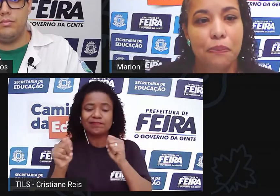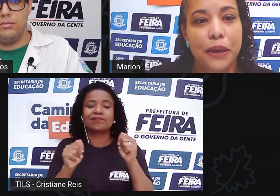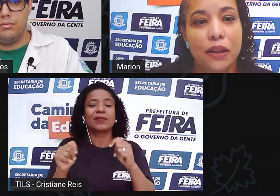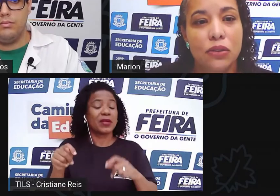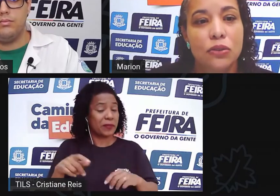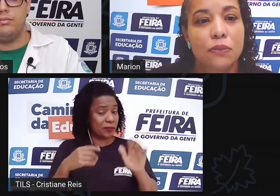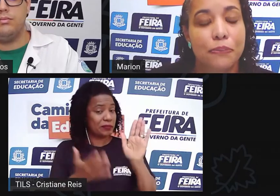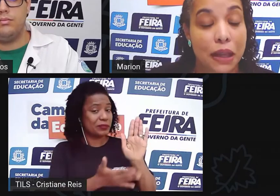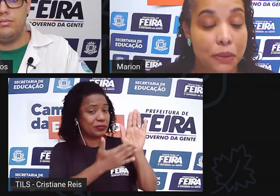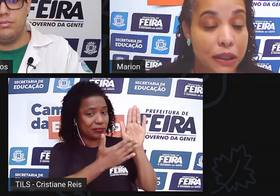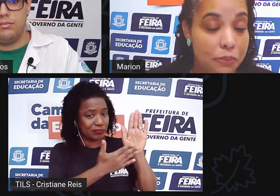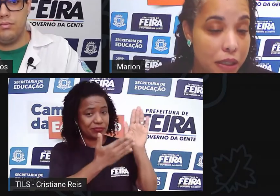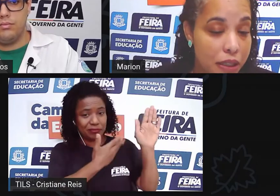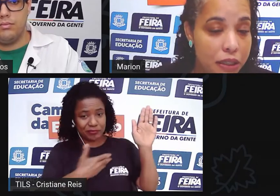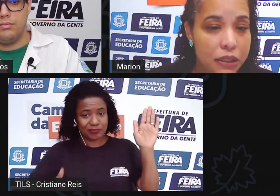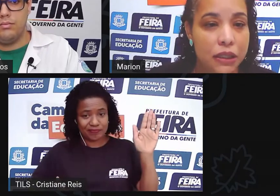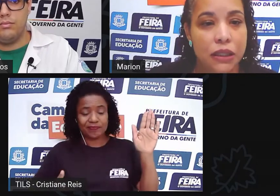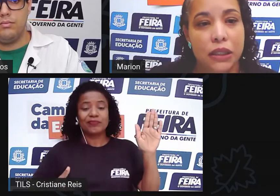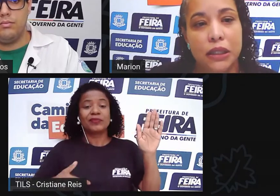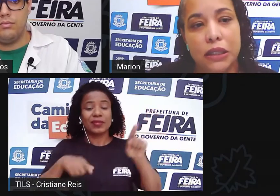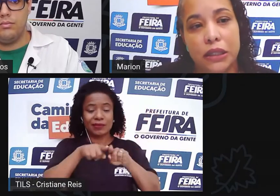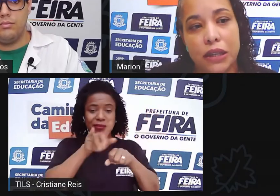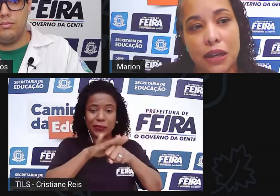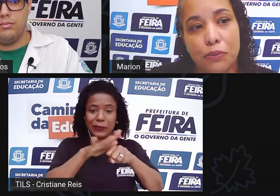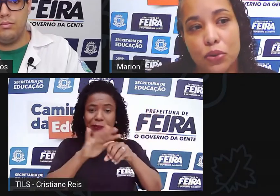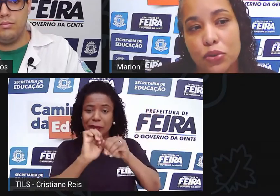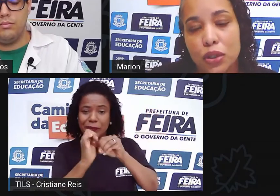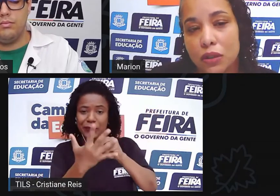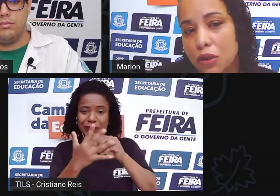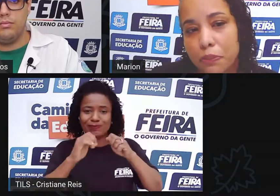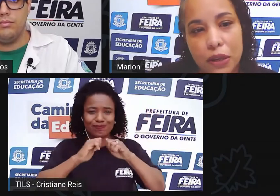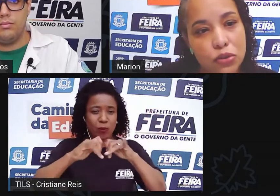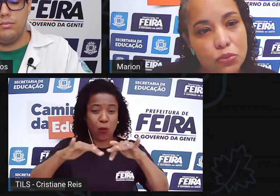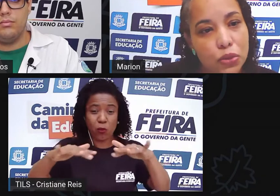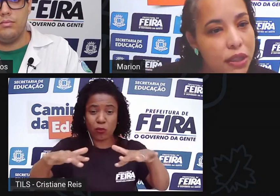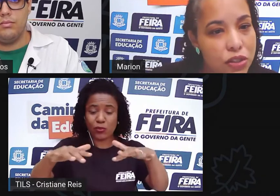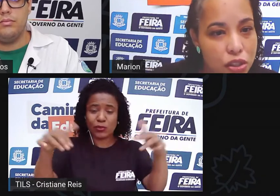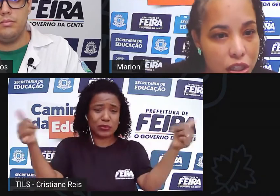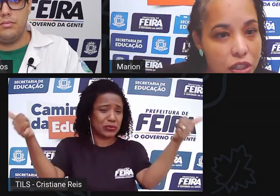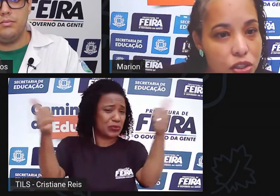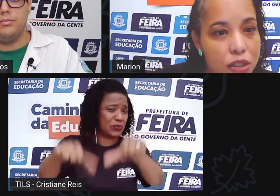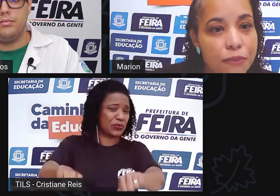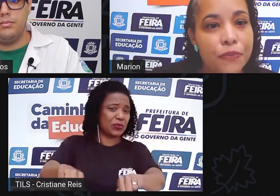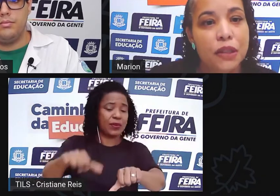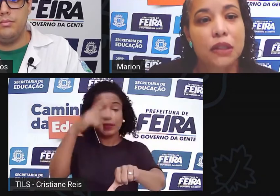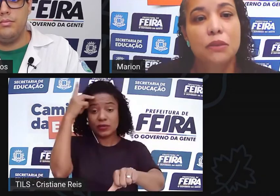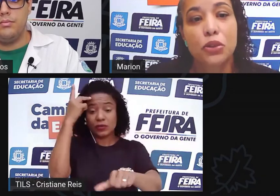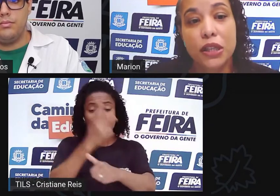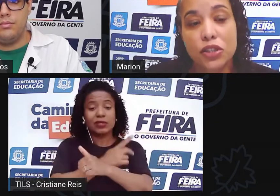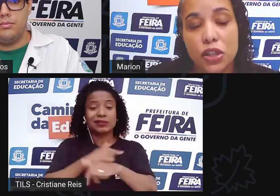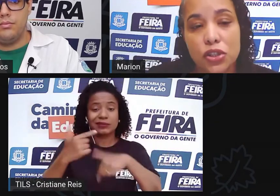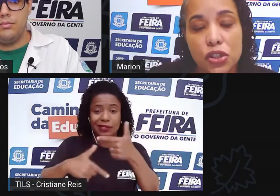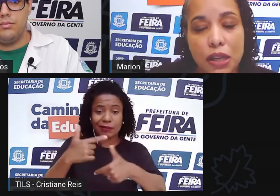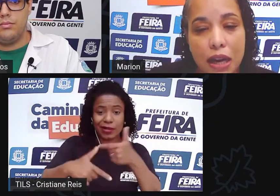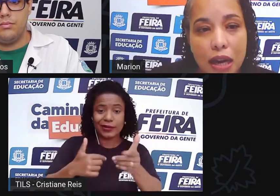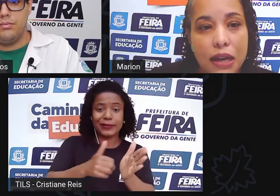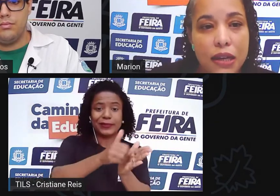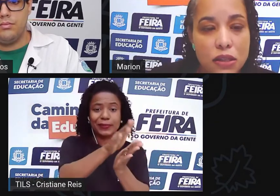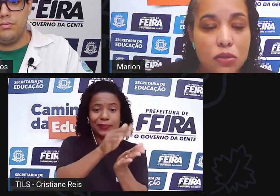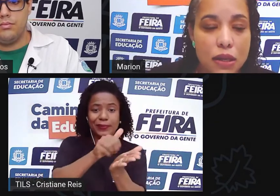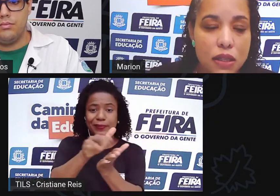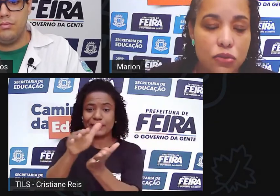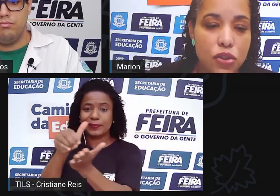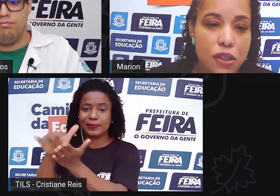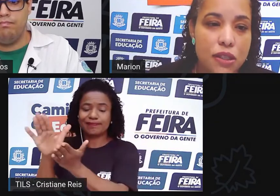provocada pela pandemia, que acabou tirando emprego de muita gente, e muita gente está